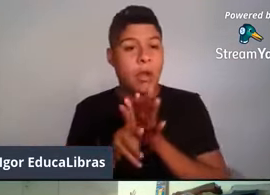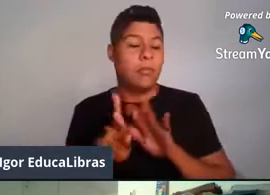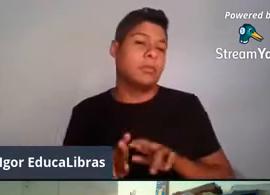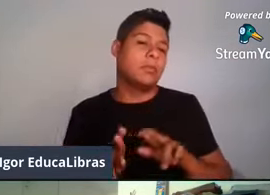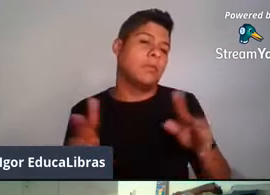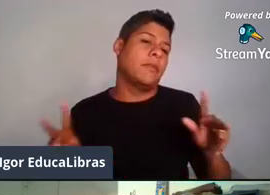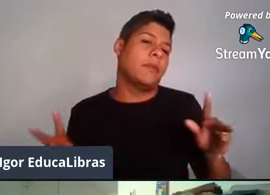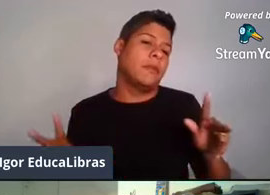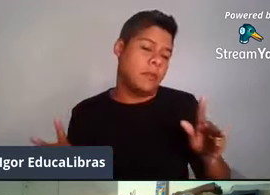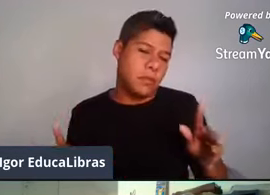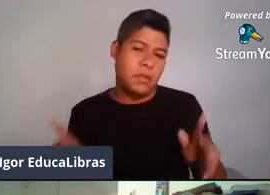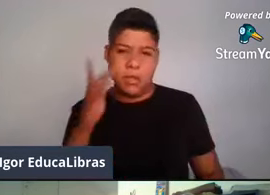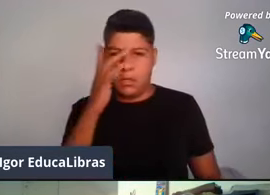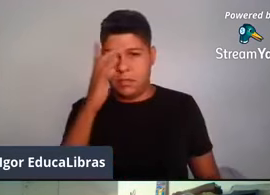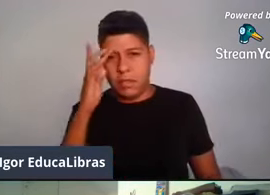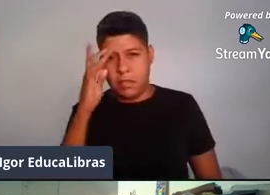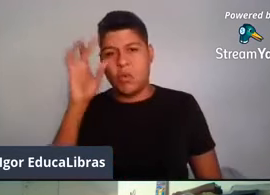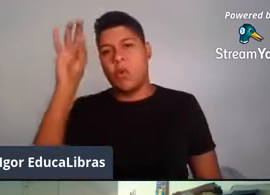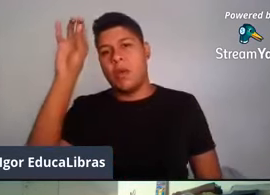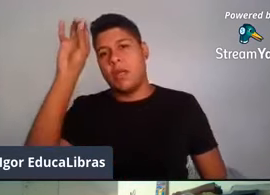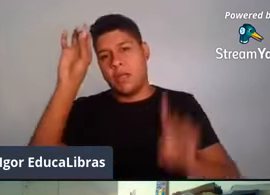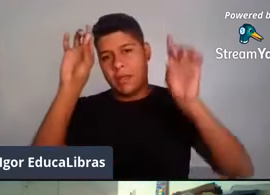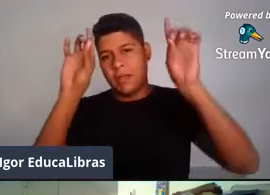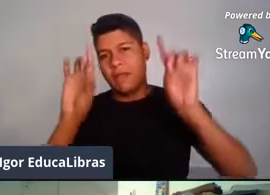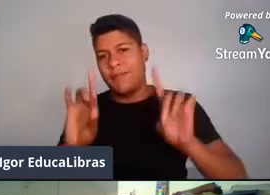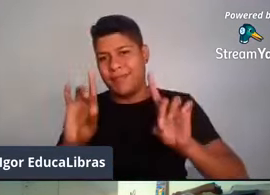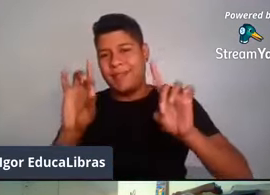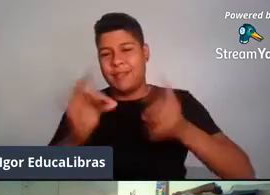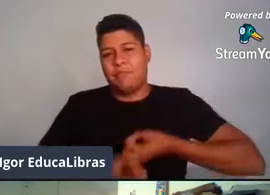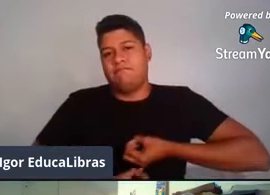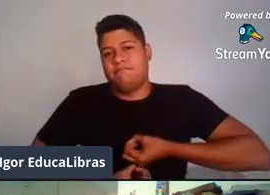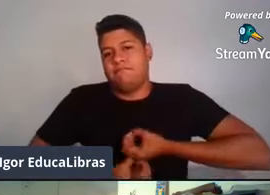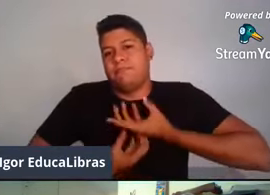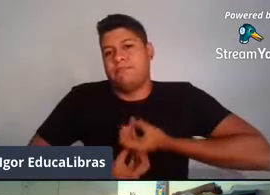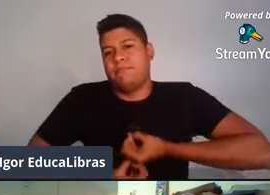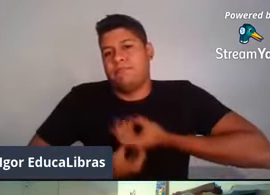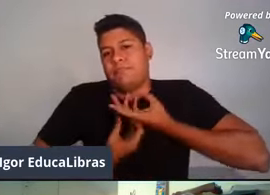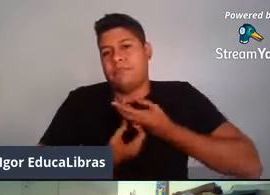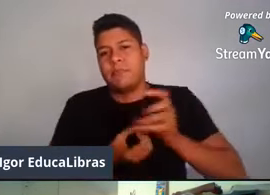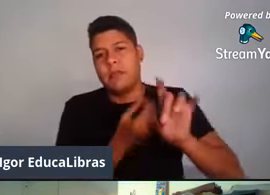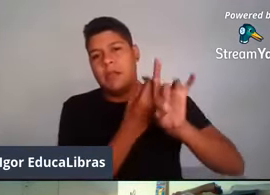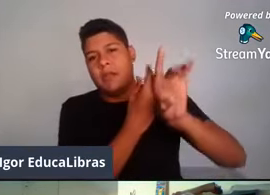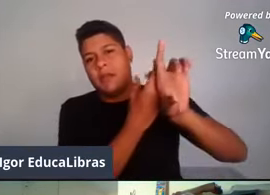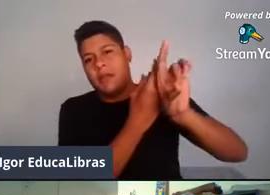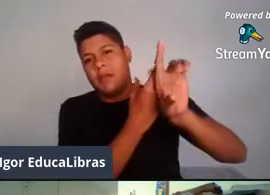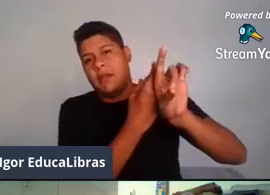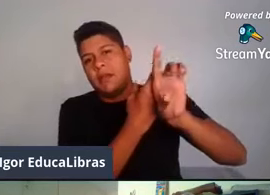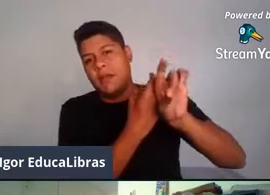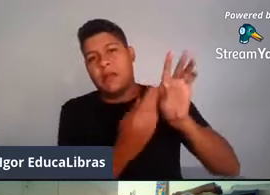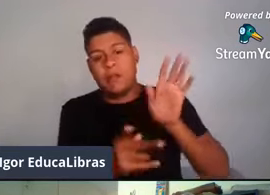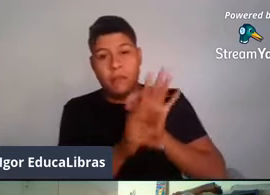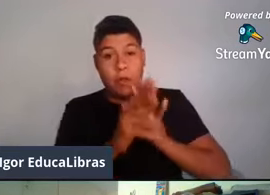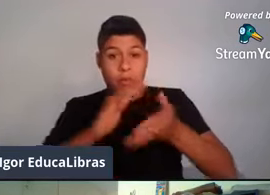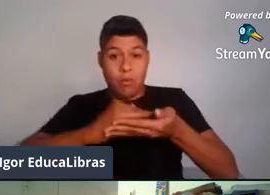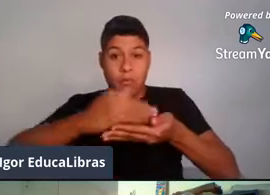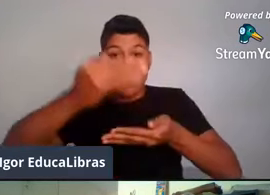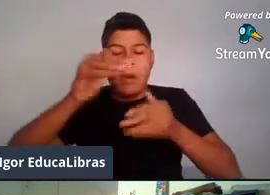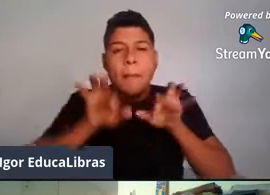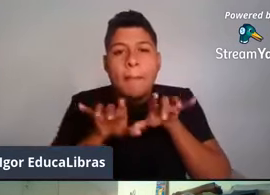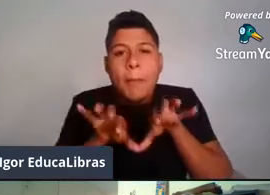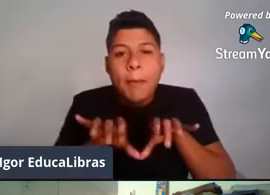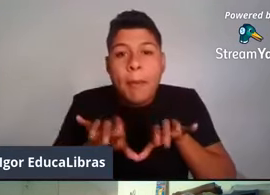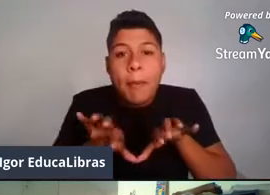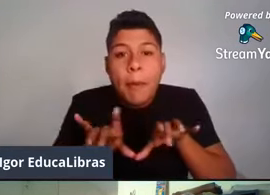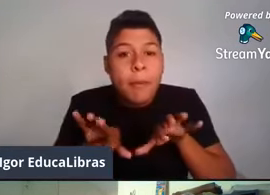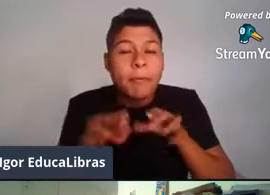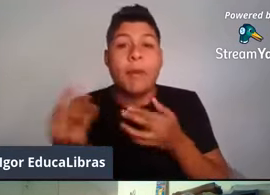diferente para a pessoa com deficiência protagonizar, quer dizer, virtualmente. Eu digo que atrás do computador todo mundo é igual,